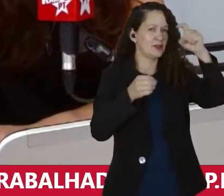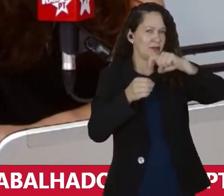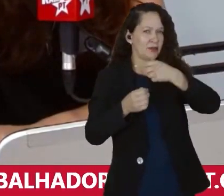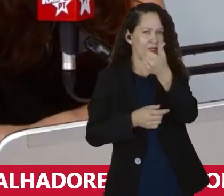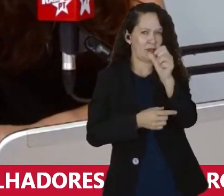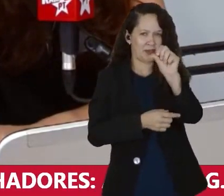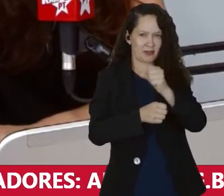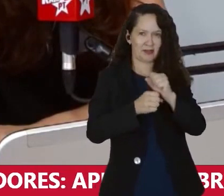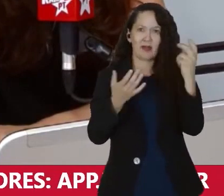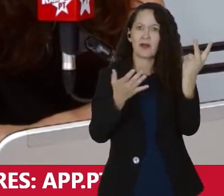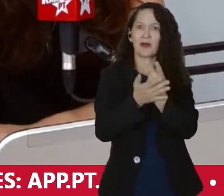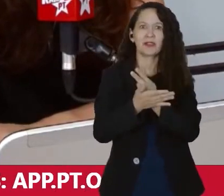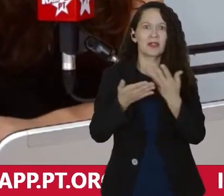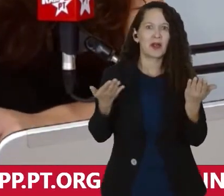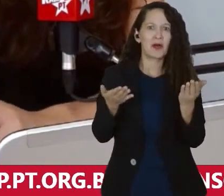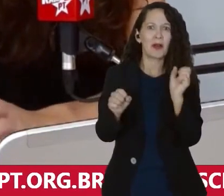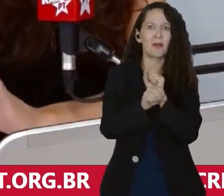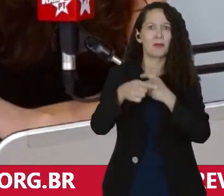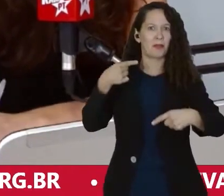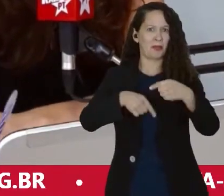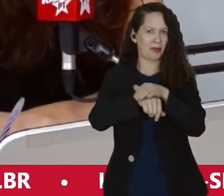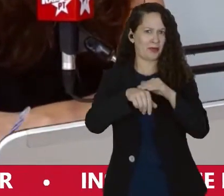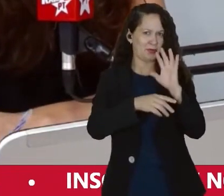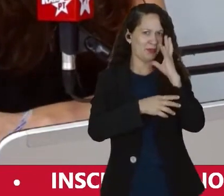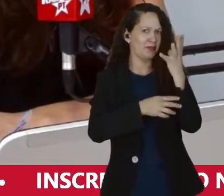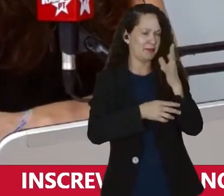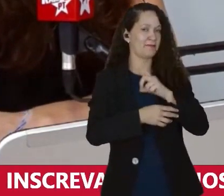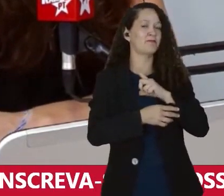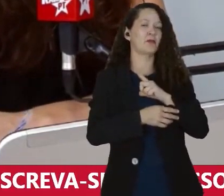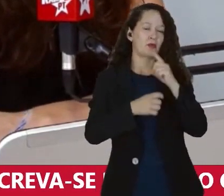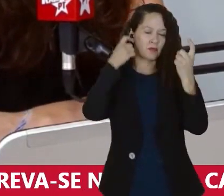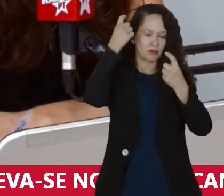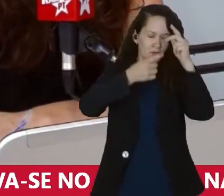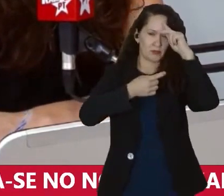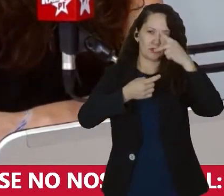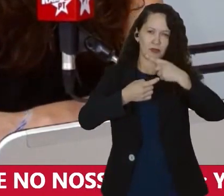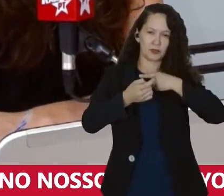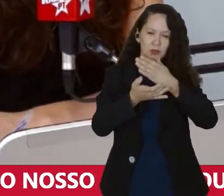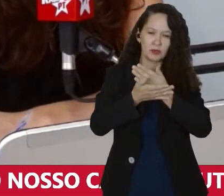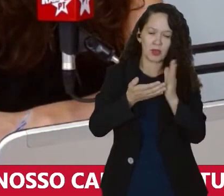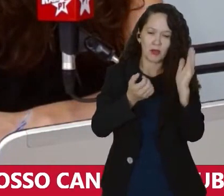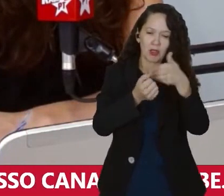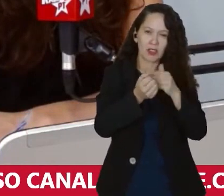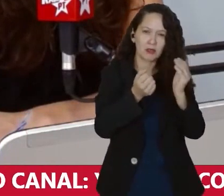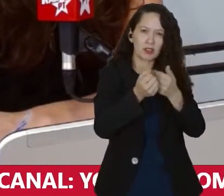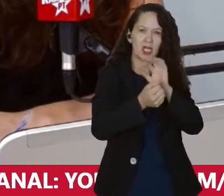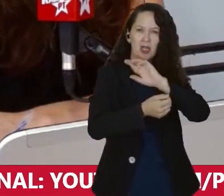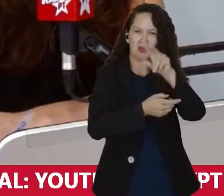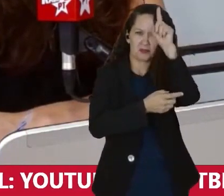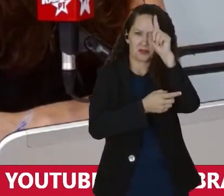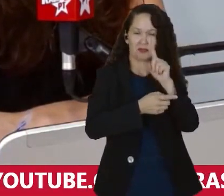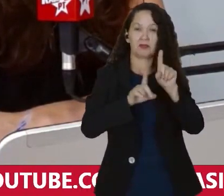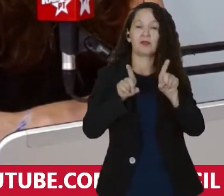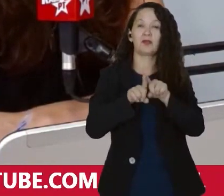muita coisa que aconteceu que não é mais discutida hoje em dia. Então, eu tive uma preocupação de começar a arquivar, não só em meu perfil,